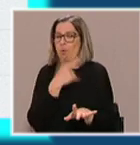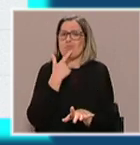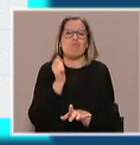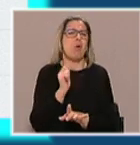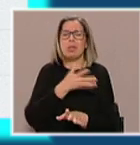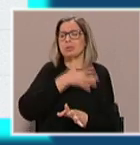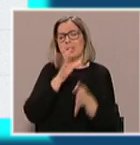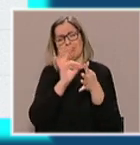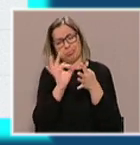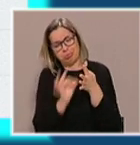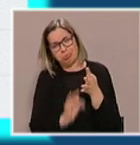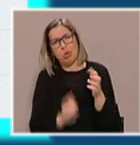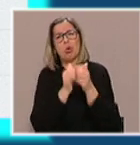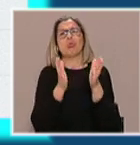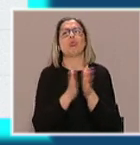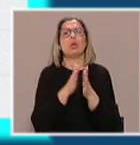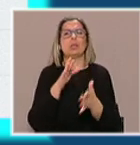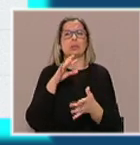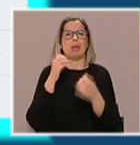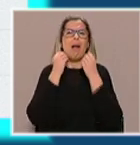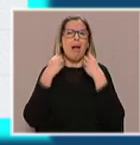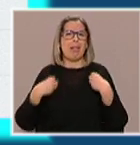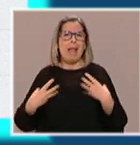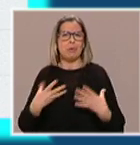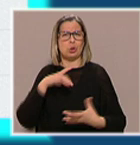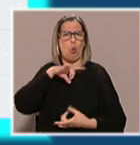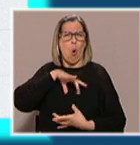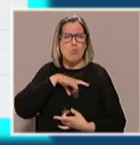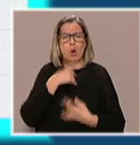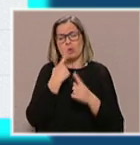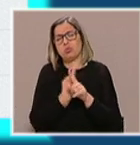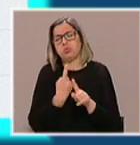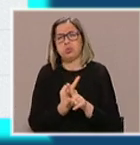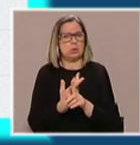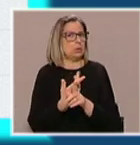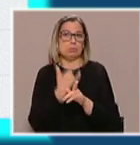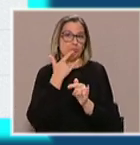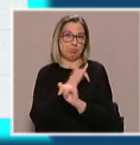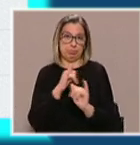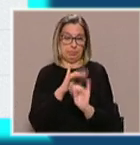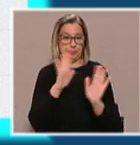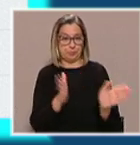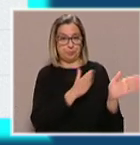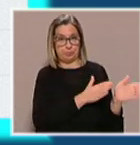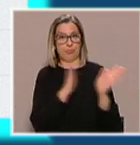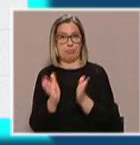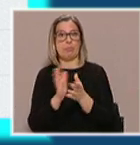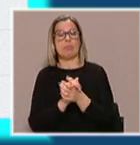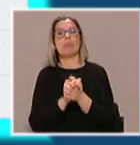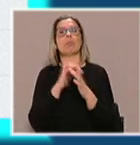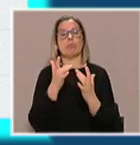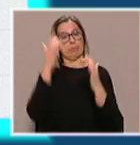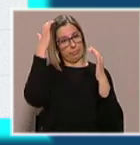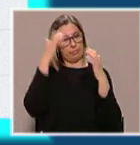enumerarmos todas as glândulas e as hormonas correspondentes. Para além do lóbulo posterior da